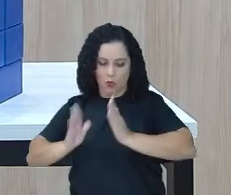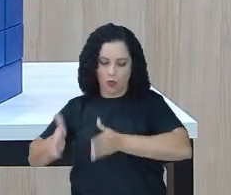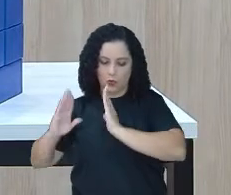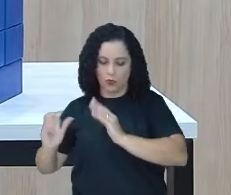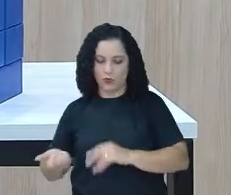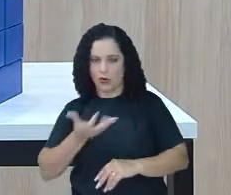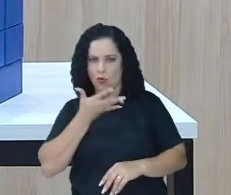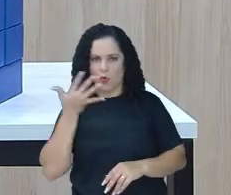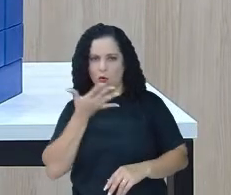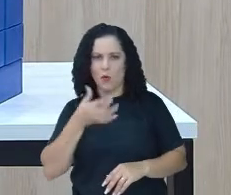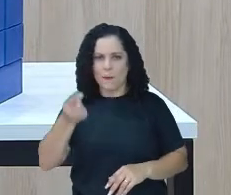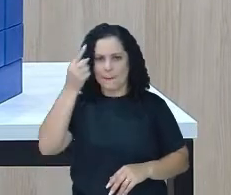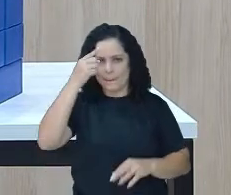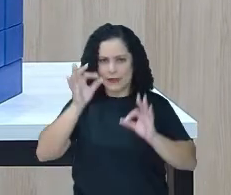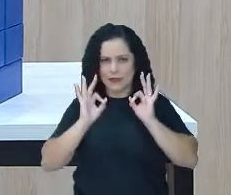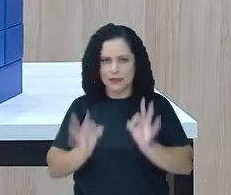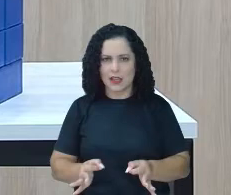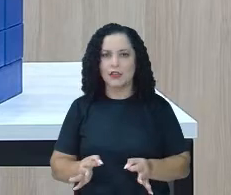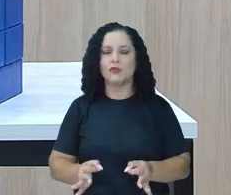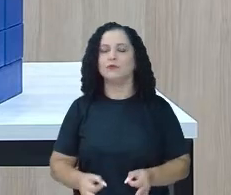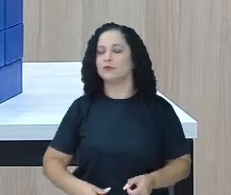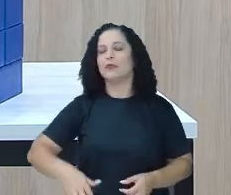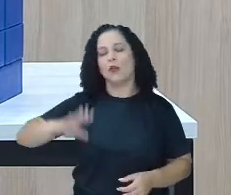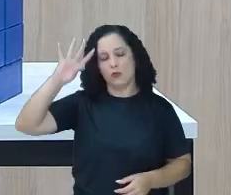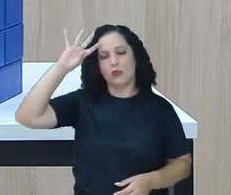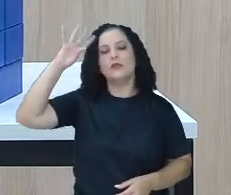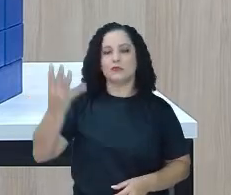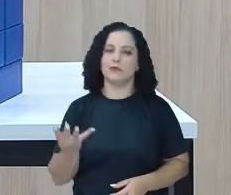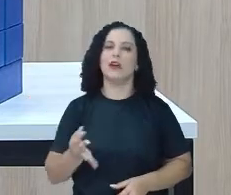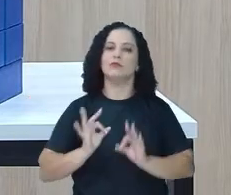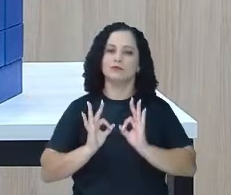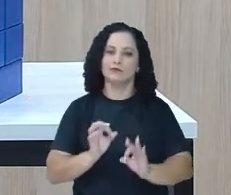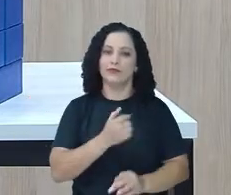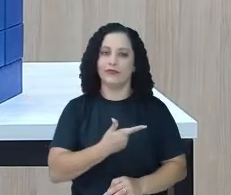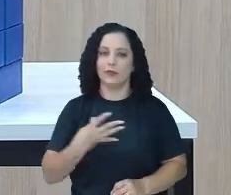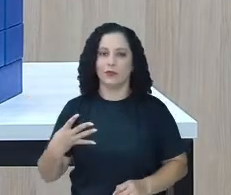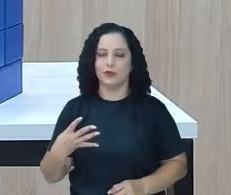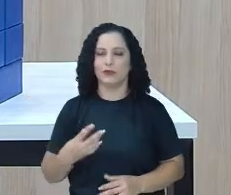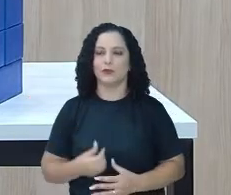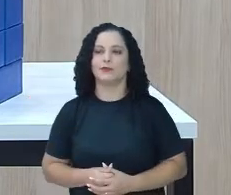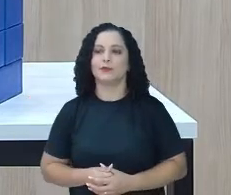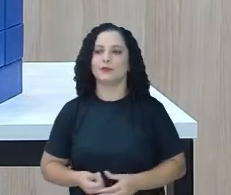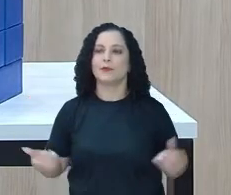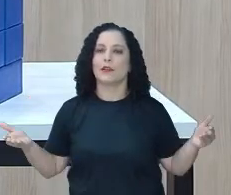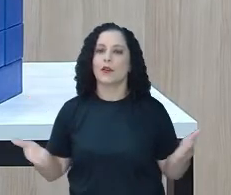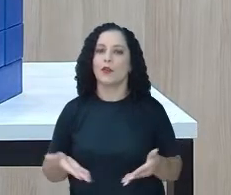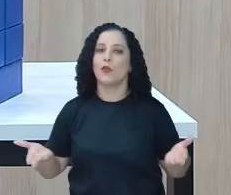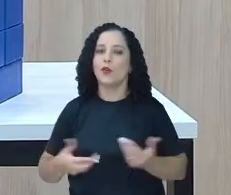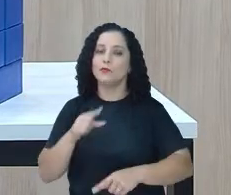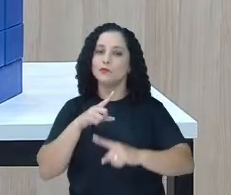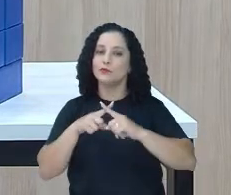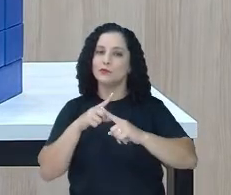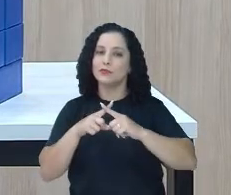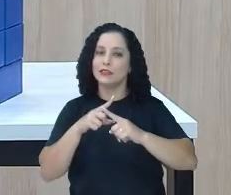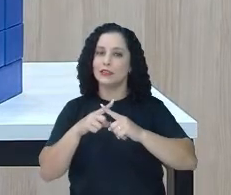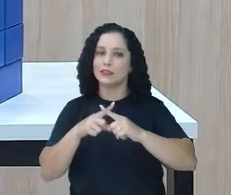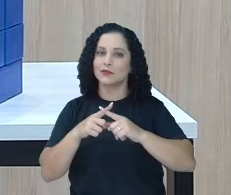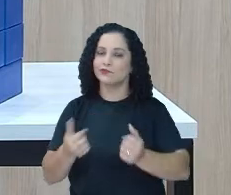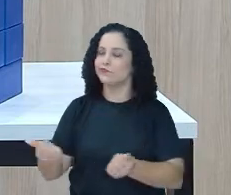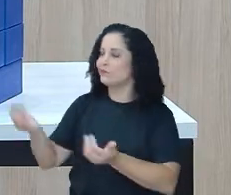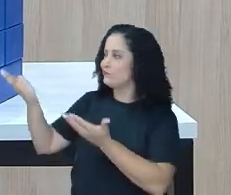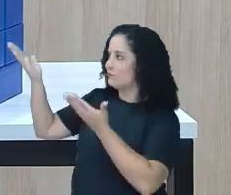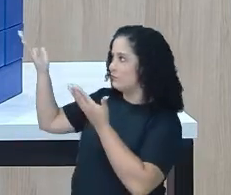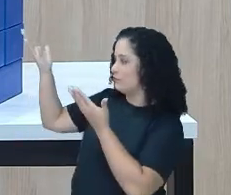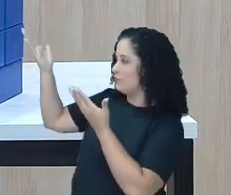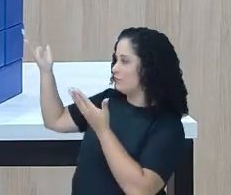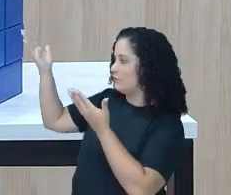o pensamento certinho, você chegou na resposta 24 junto com a gente, tá certo? Daí a gente vai fazer, né, a multiplicação, deixa eu avançar aqui para